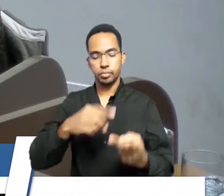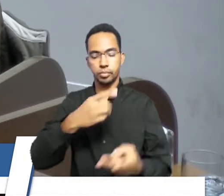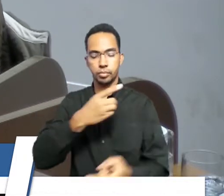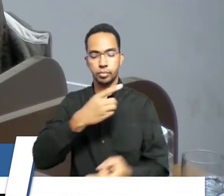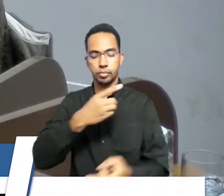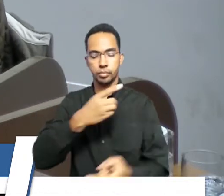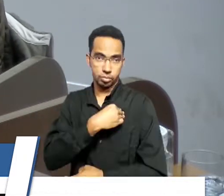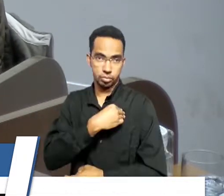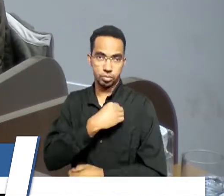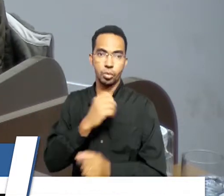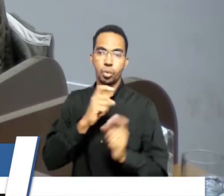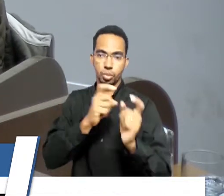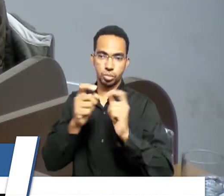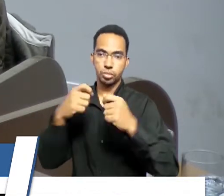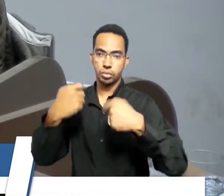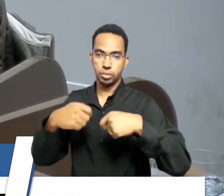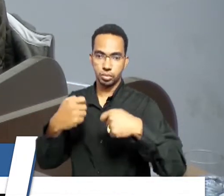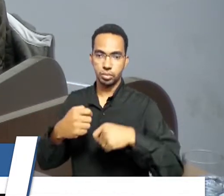necessária e importante.